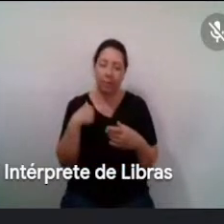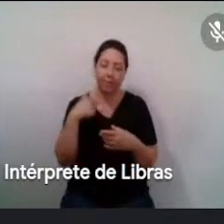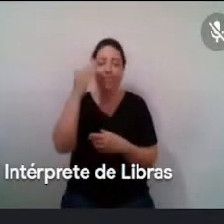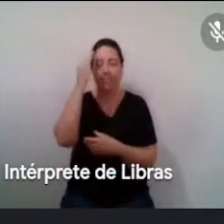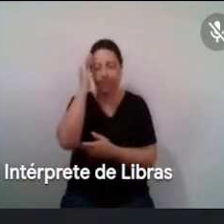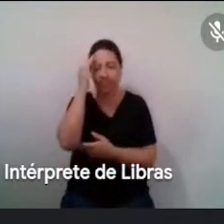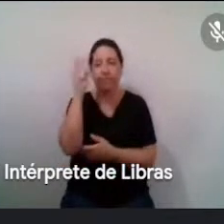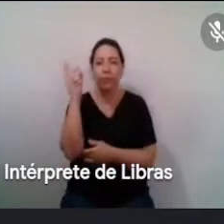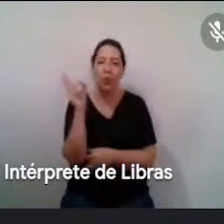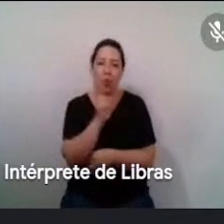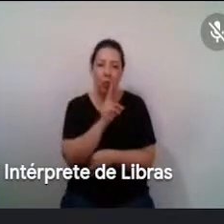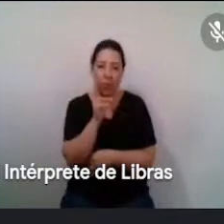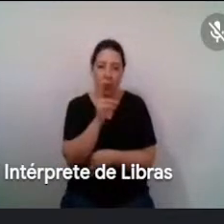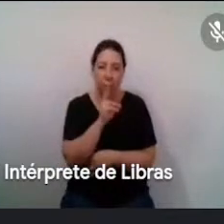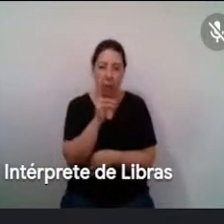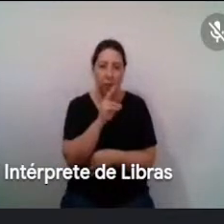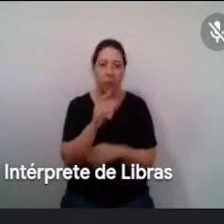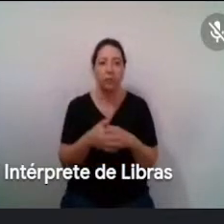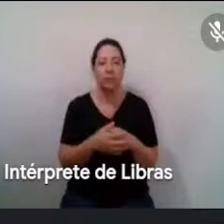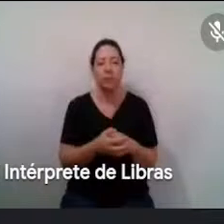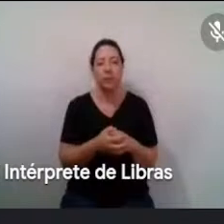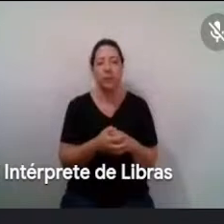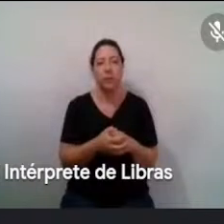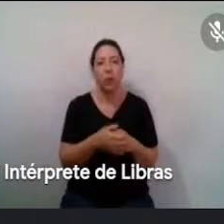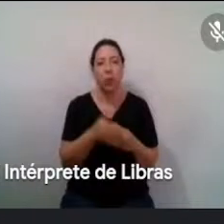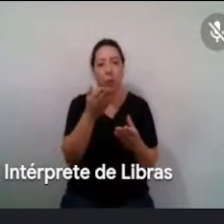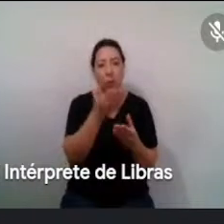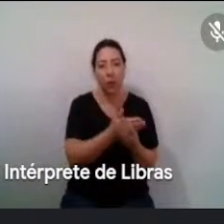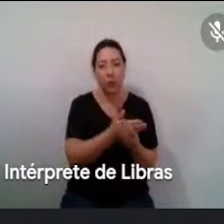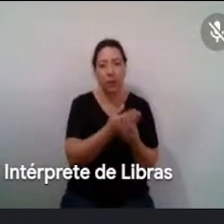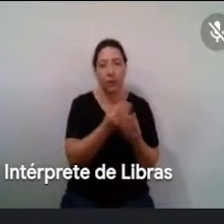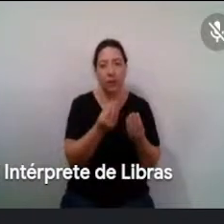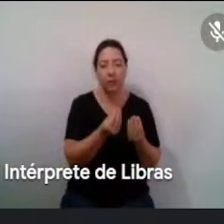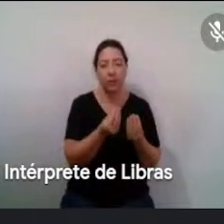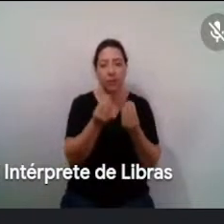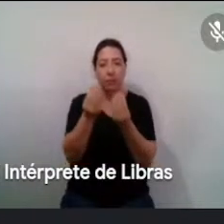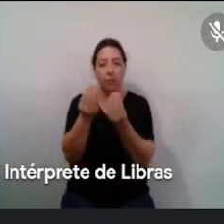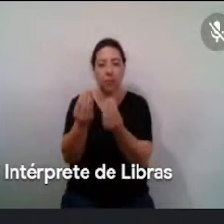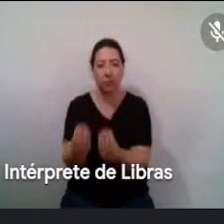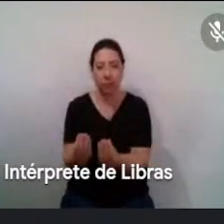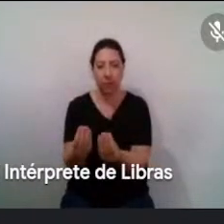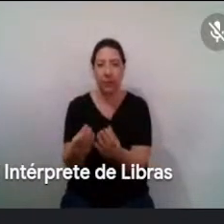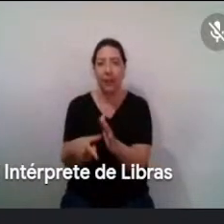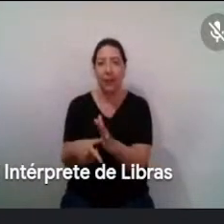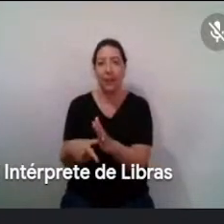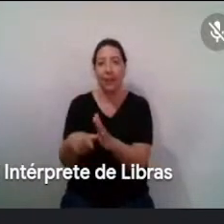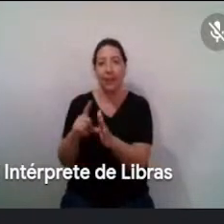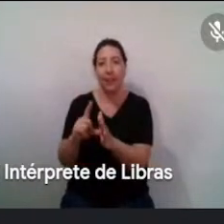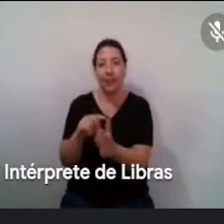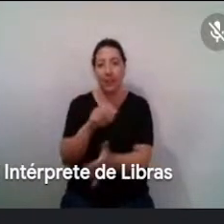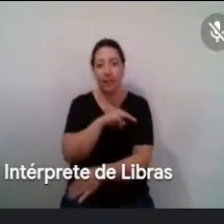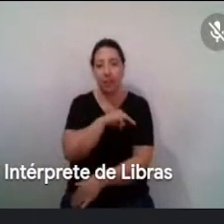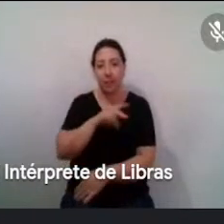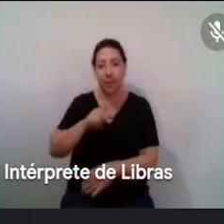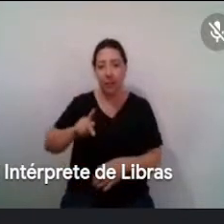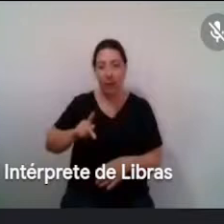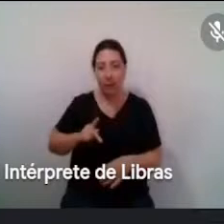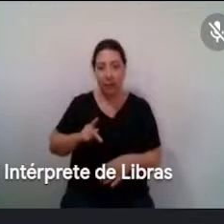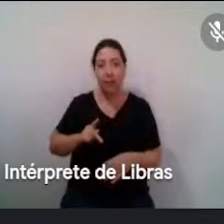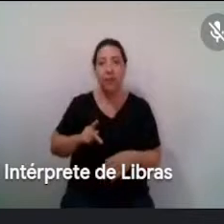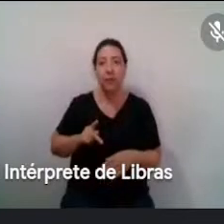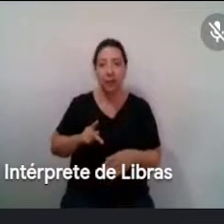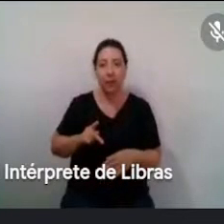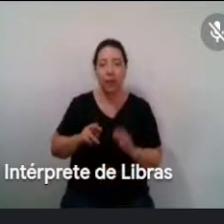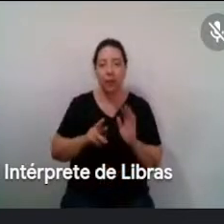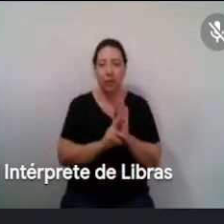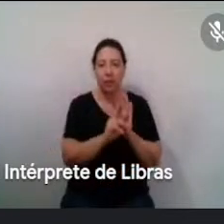pedido, eu trouxe o processo em mesa antes de ouvir o ilustre representante do Ministério Público. E, nessa oportunidade, indago ao